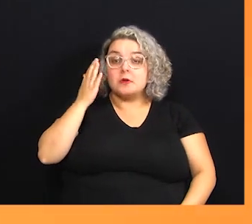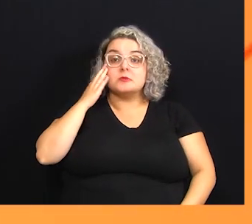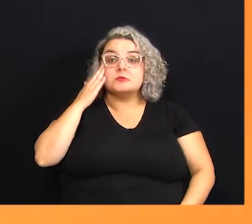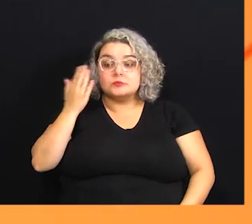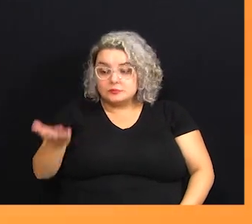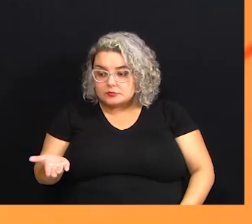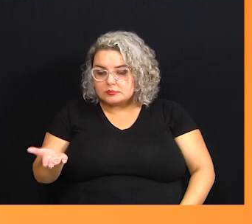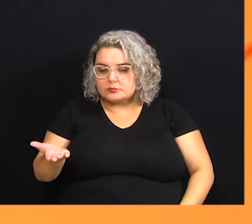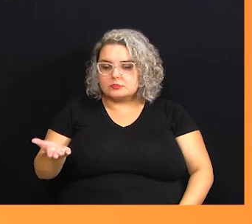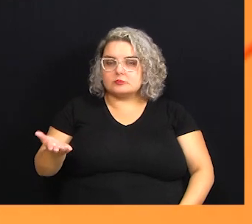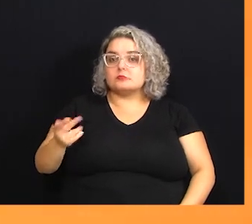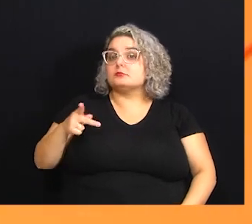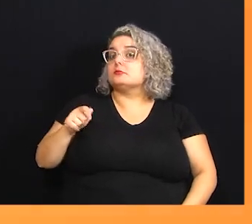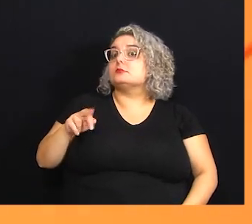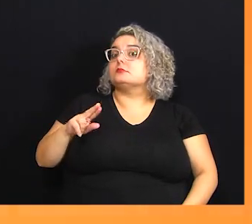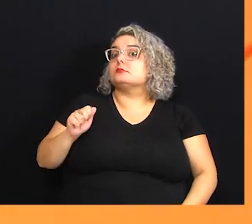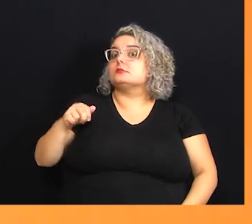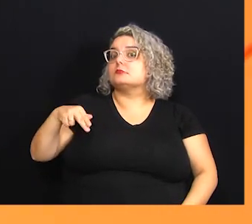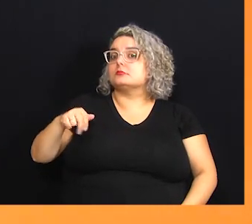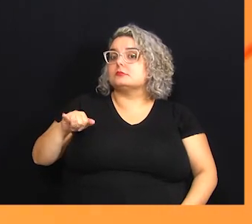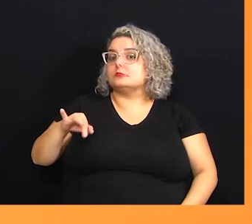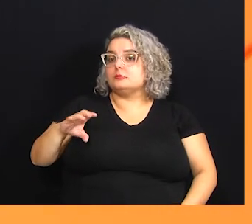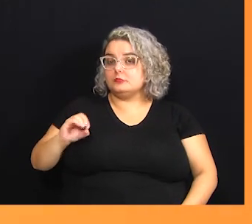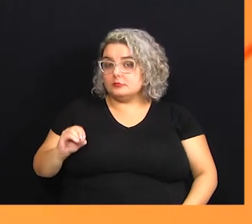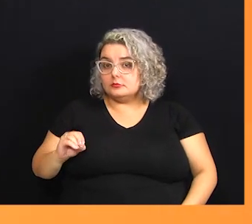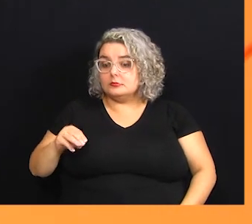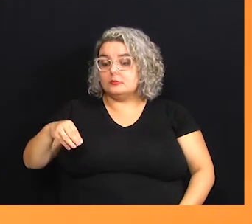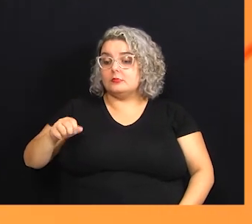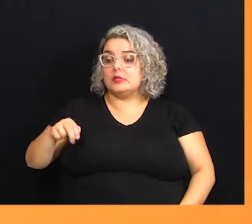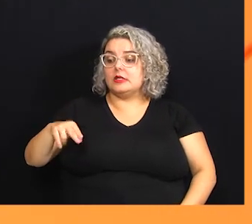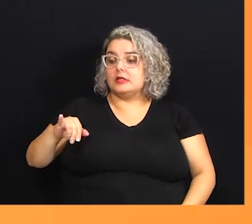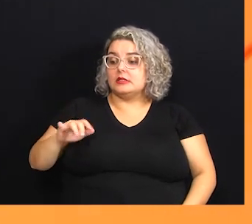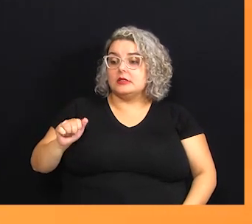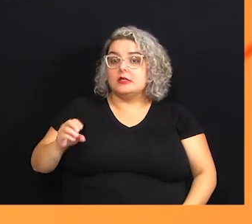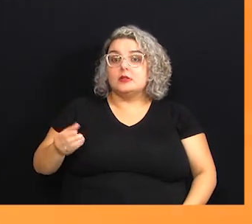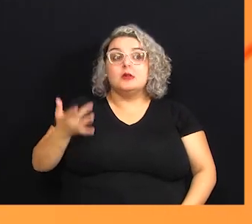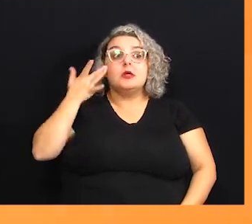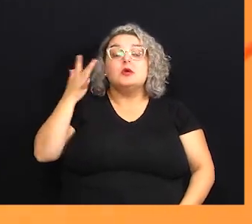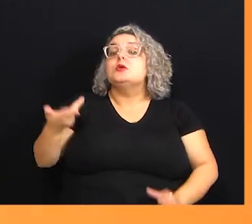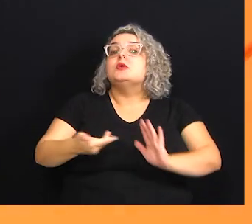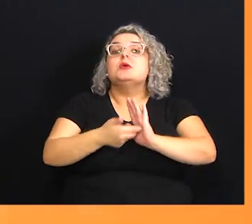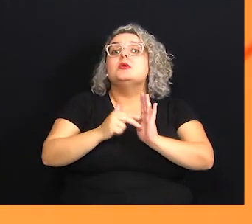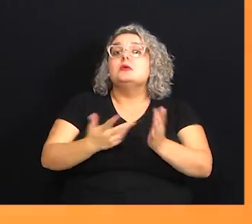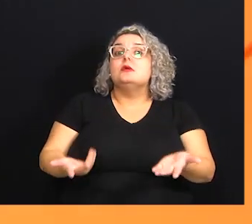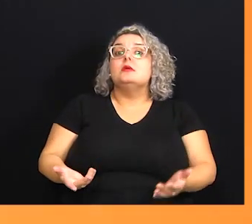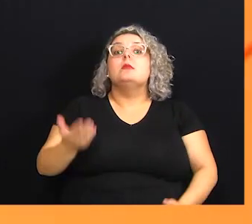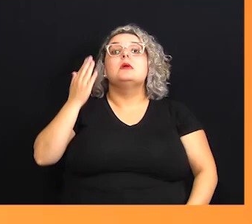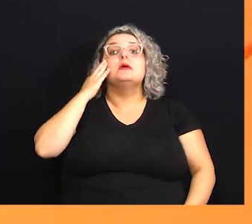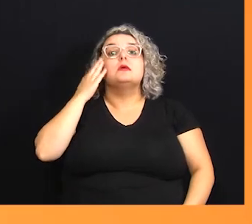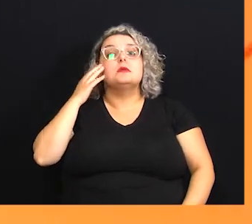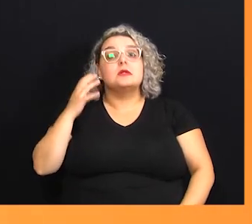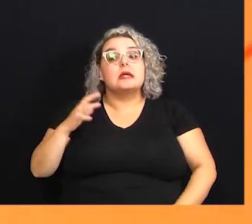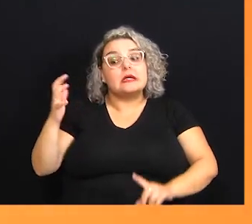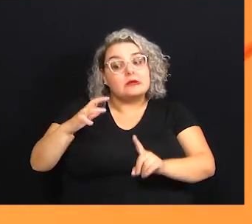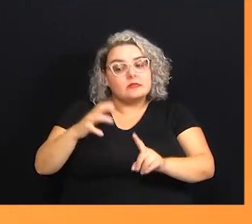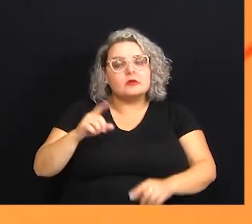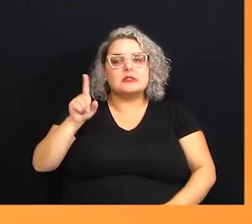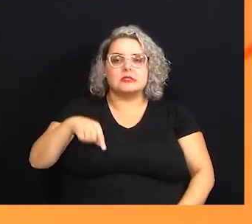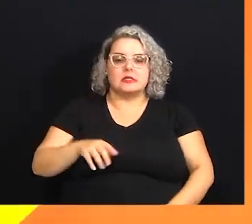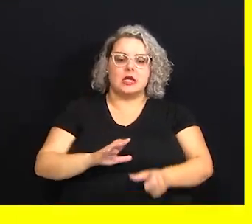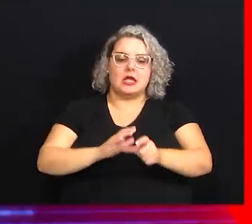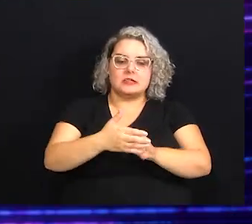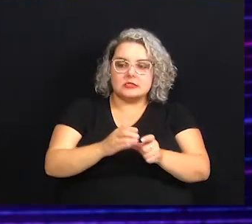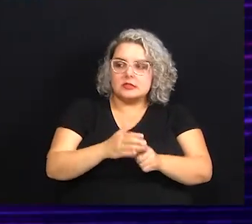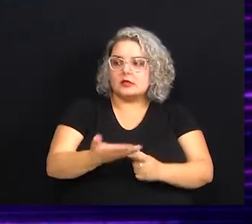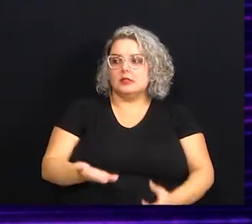sabendo que você é um esquizofrênico paranoico maníaco. Eu nem sei o que isso significa, mas eu sei o estigma que é atrelado a isso. Então eu já fico com um braço